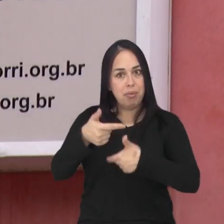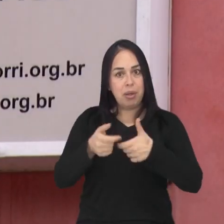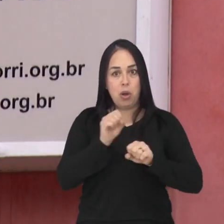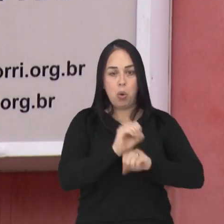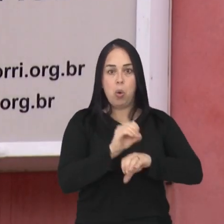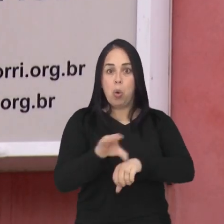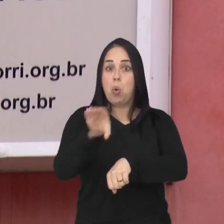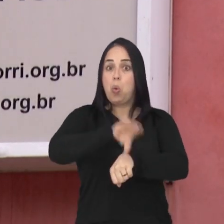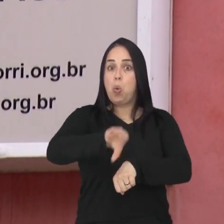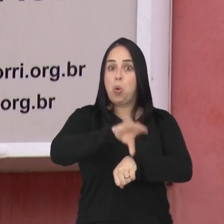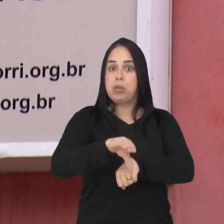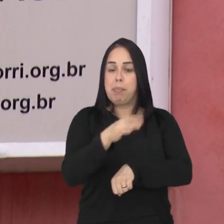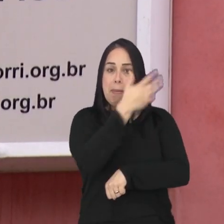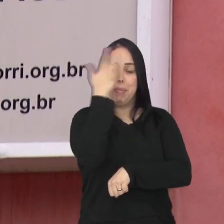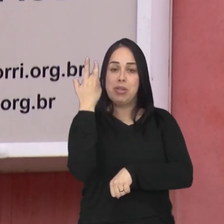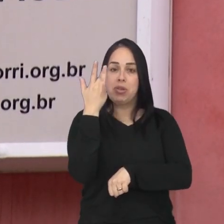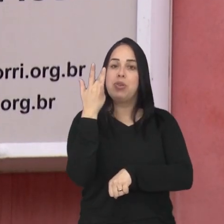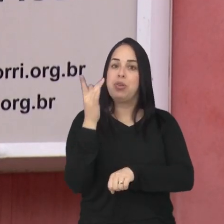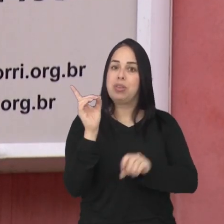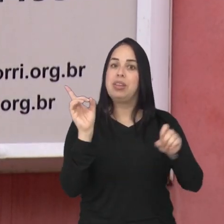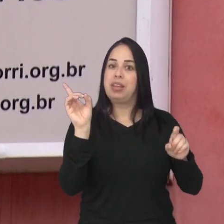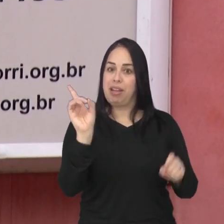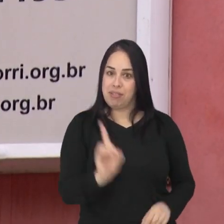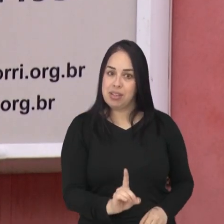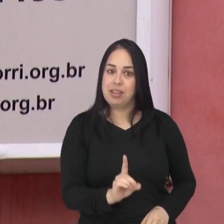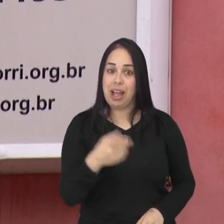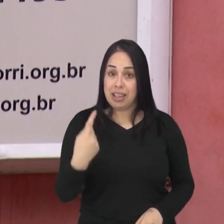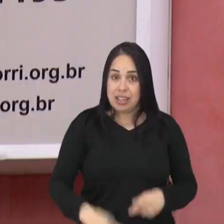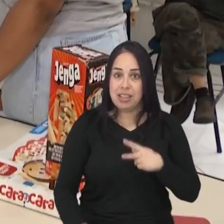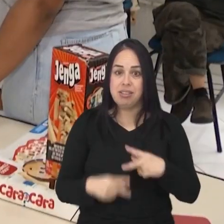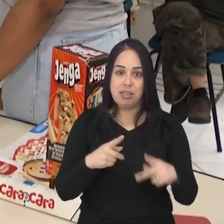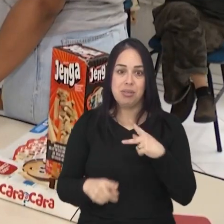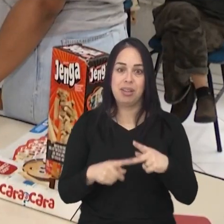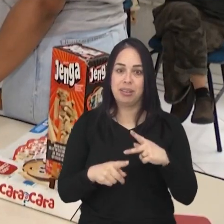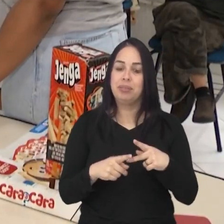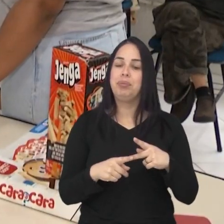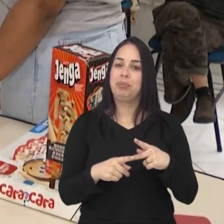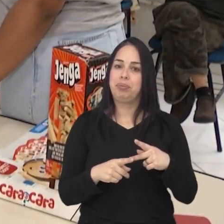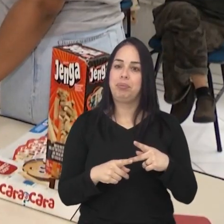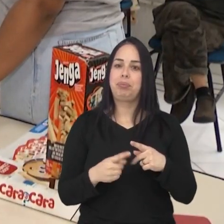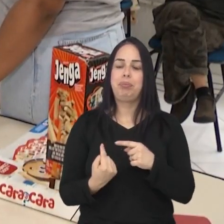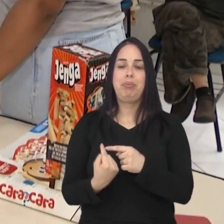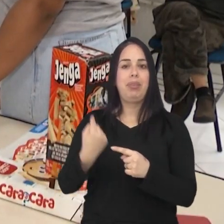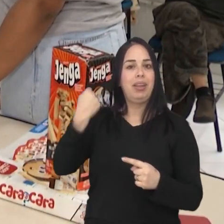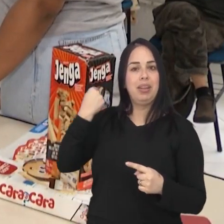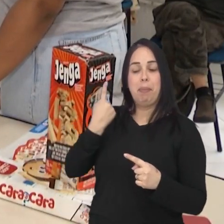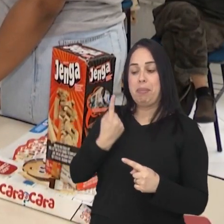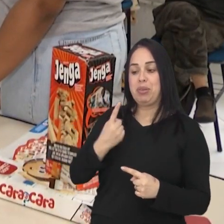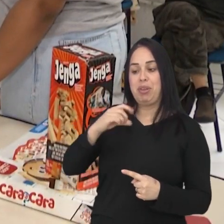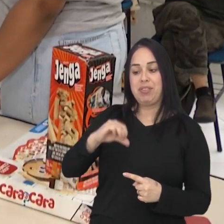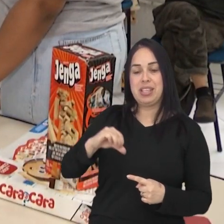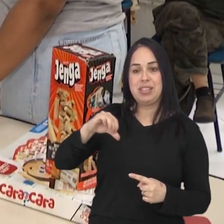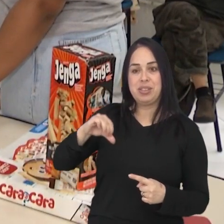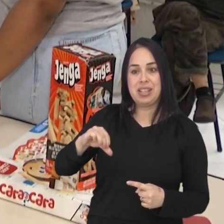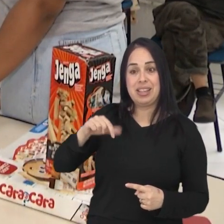trabalho de profissionalização para pessoas com deficiência em São José dos Campos desde